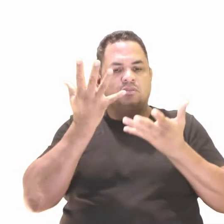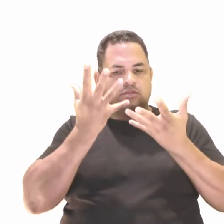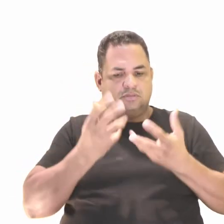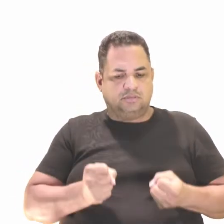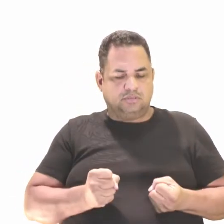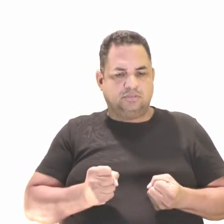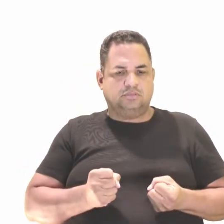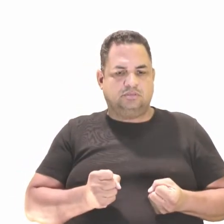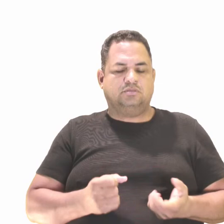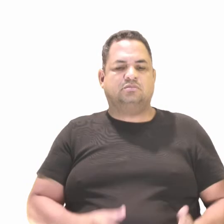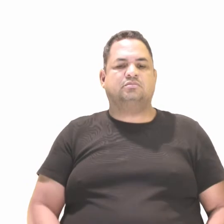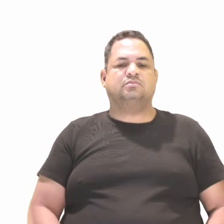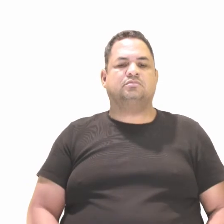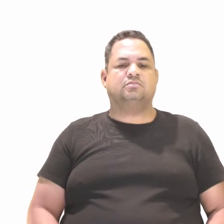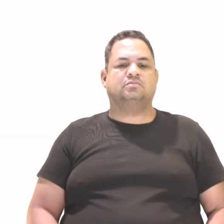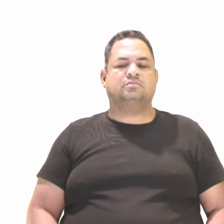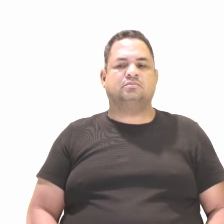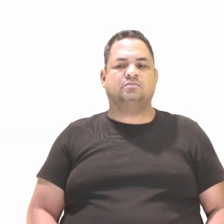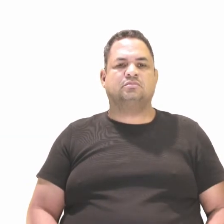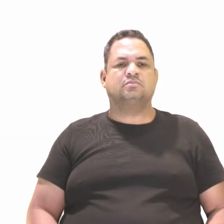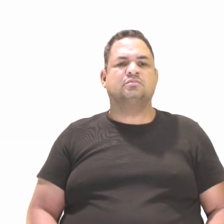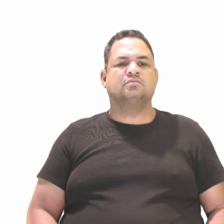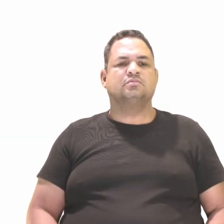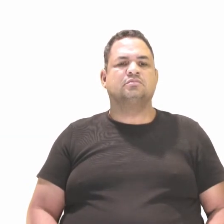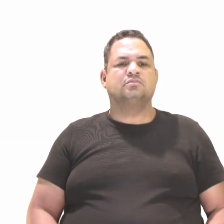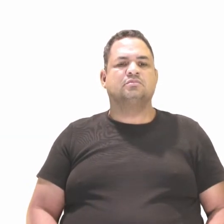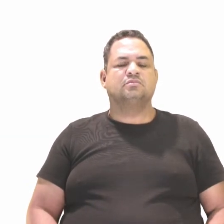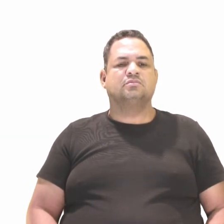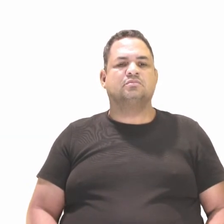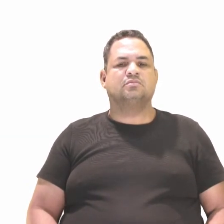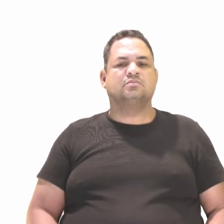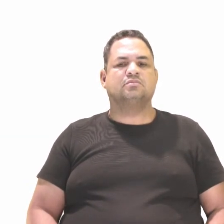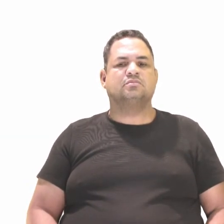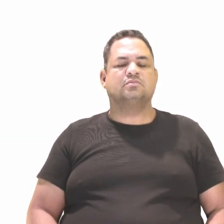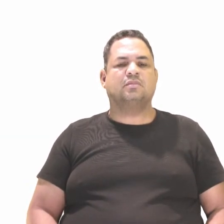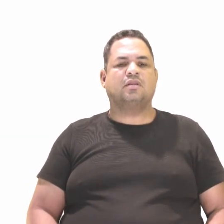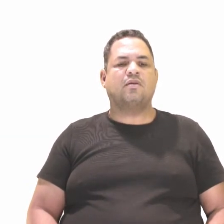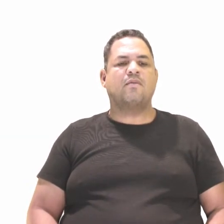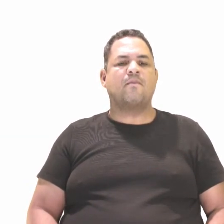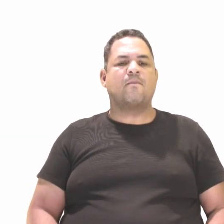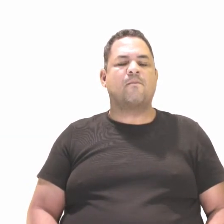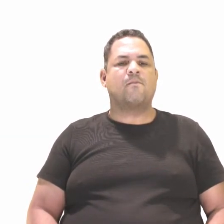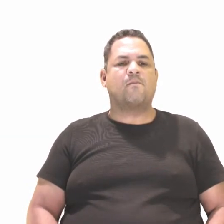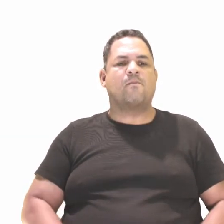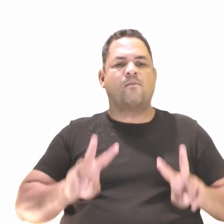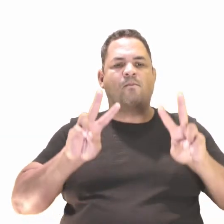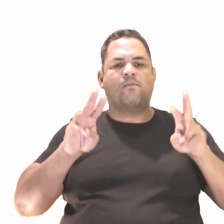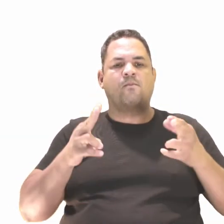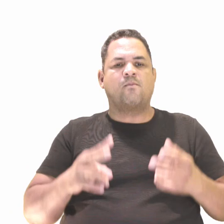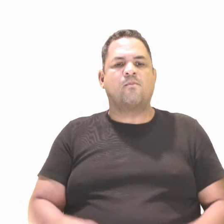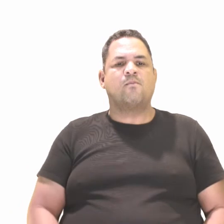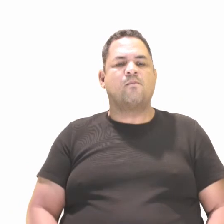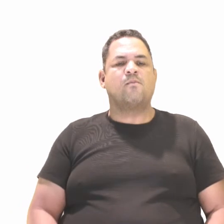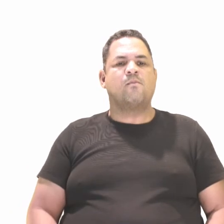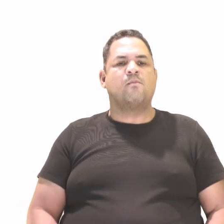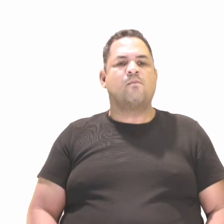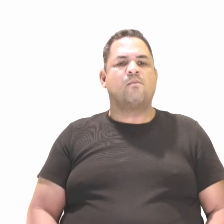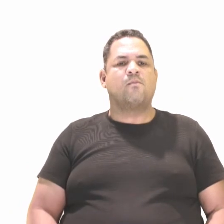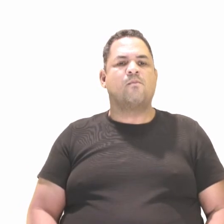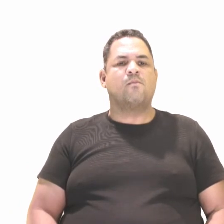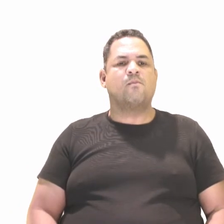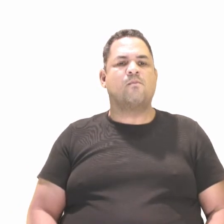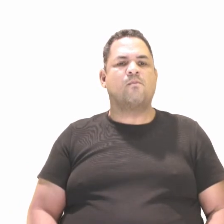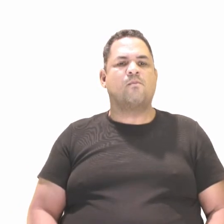a presença. Olha só, na verdade, o assunto, aliás, é para